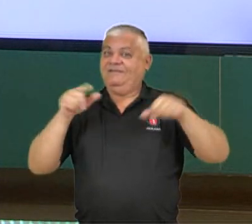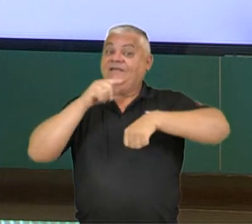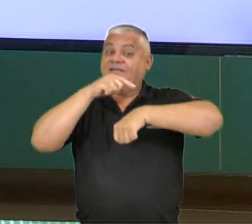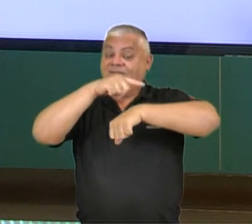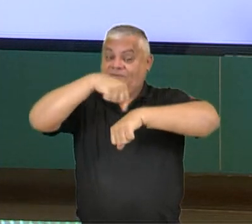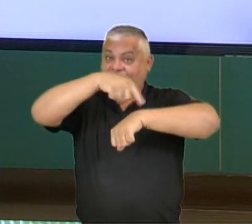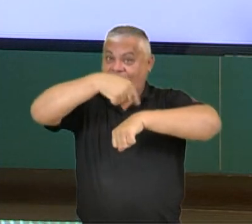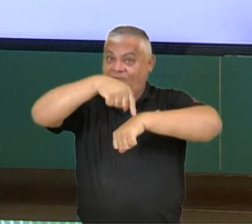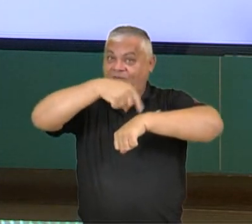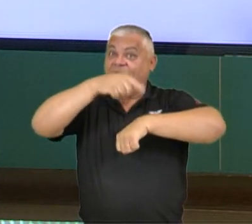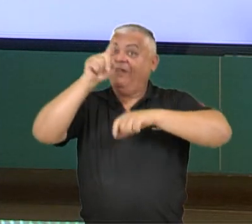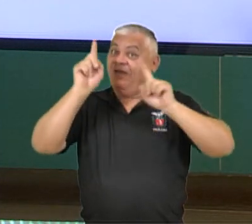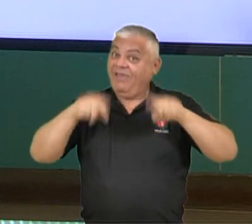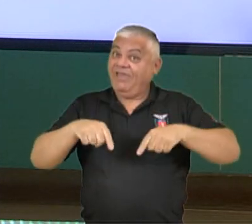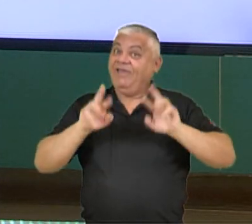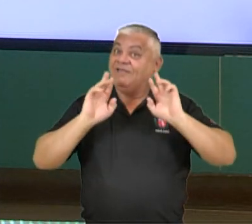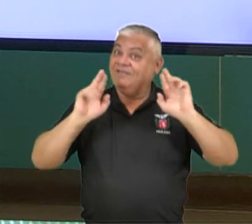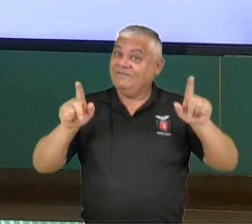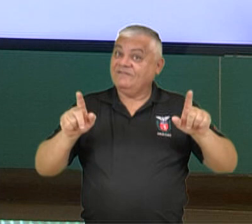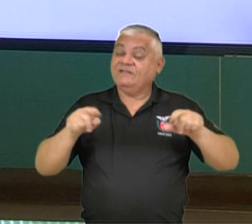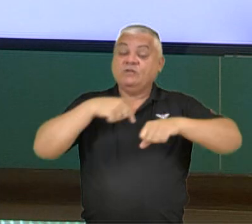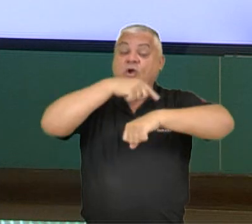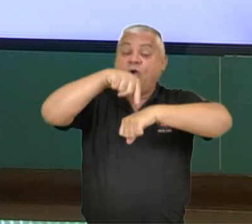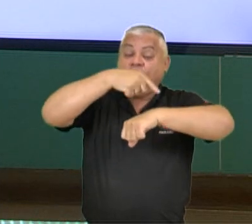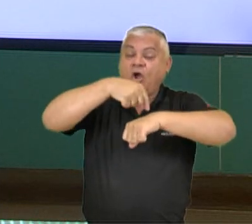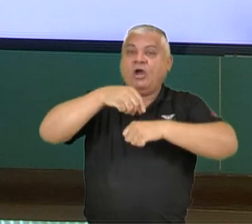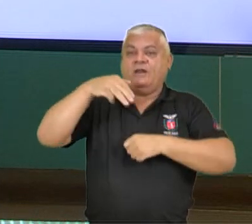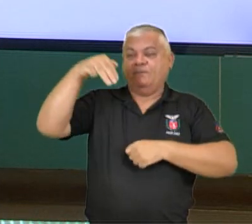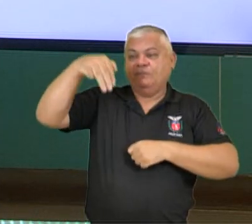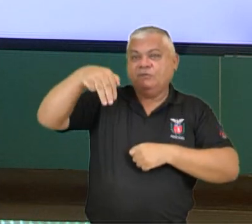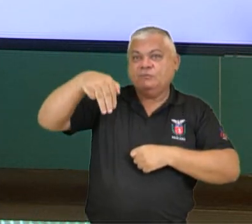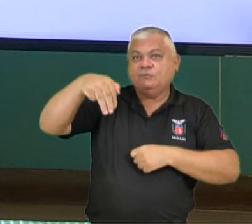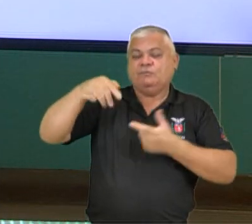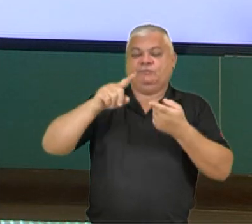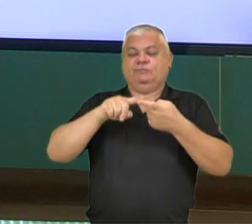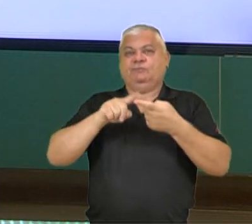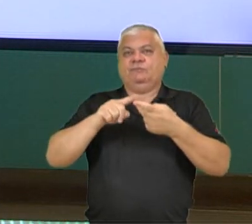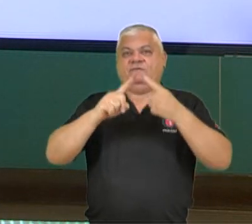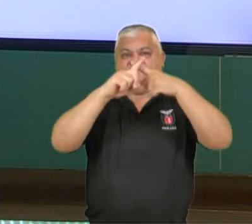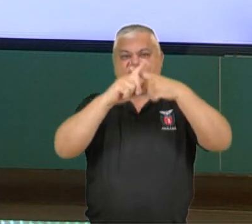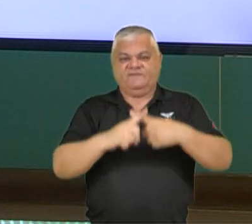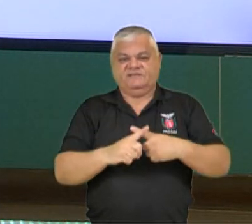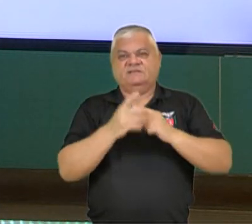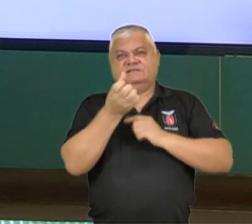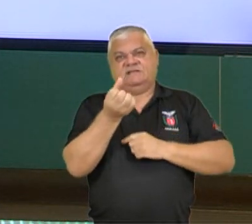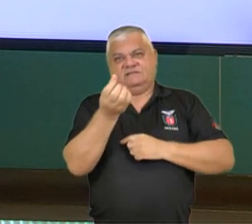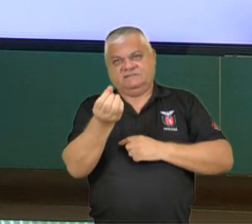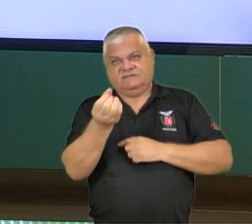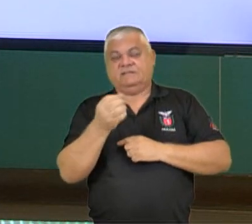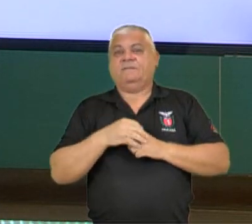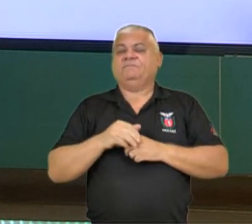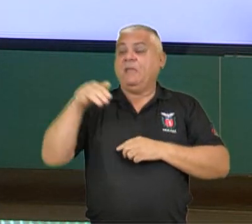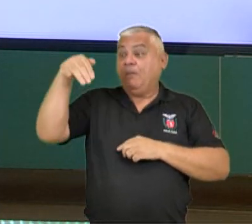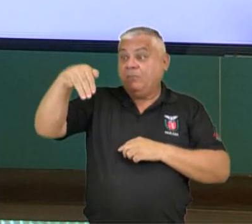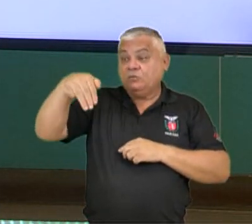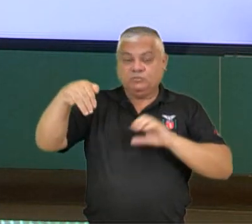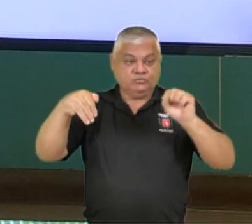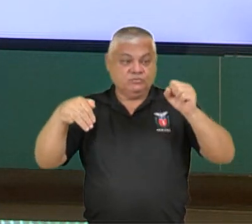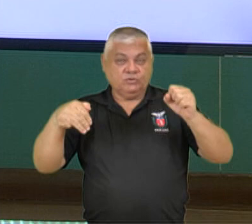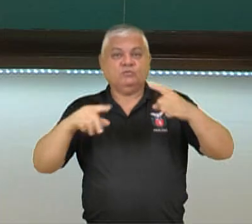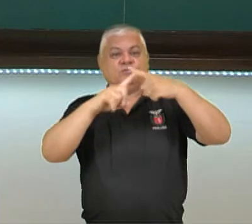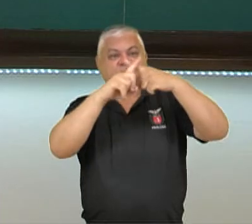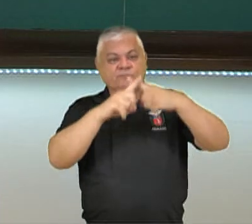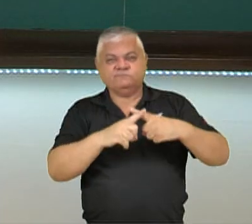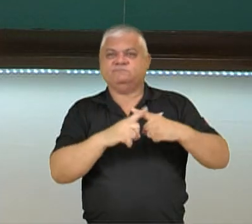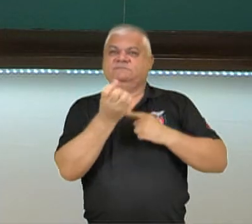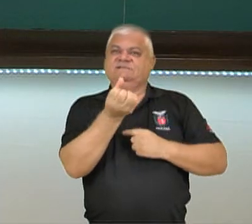desses. Nós temos a questão de que hora para minuto, multiplicação por 60, minuto para segundo, multiplicação por 60. E